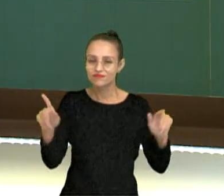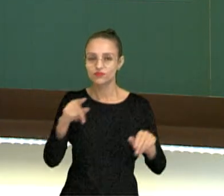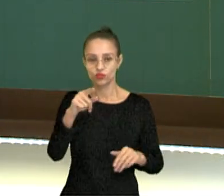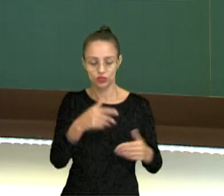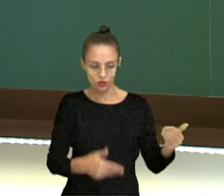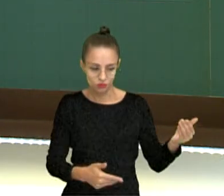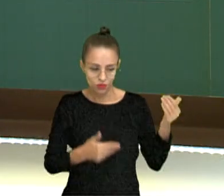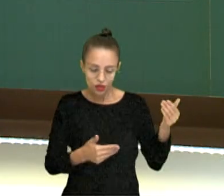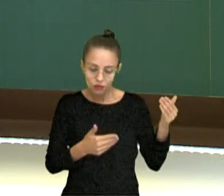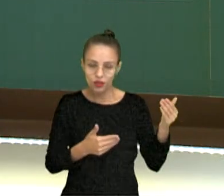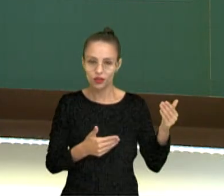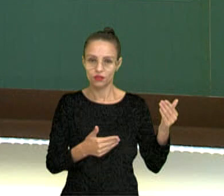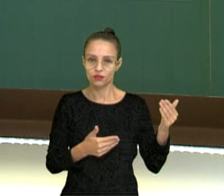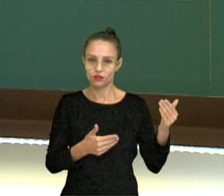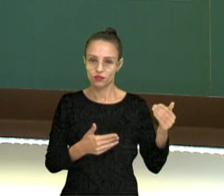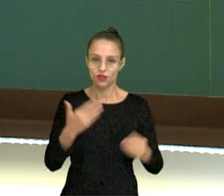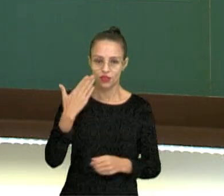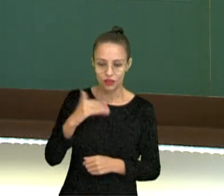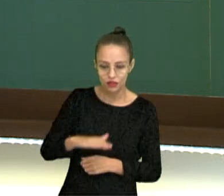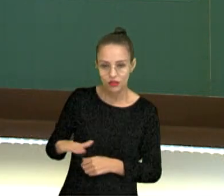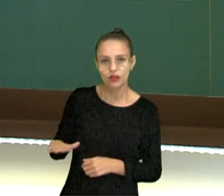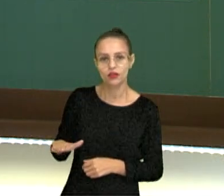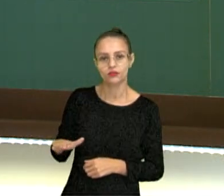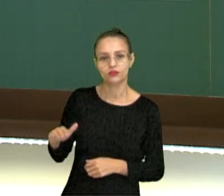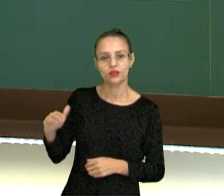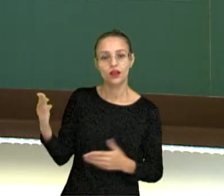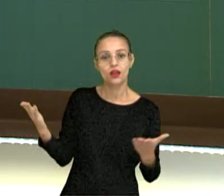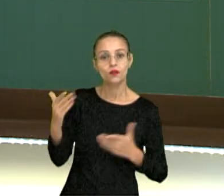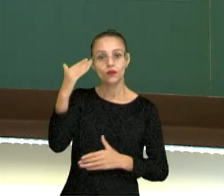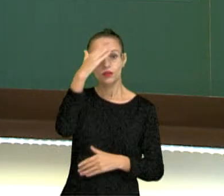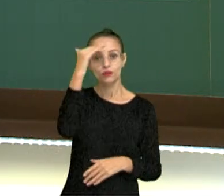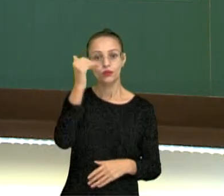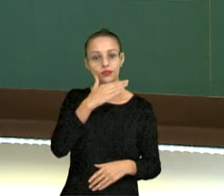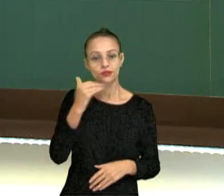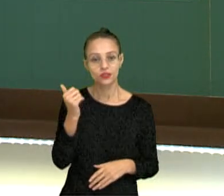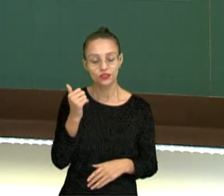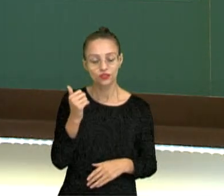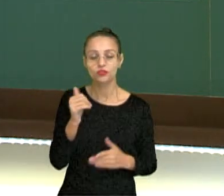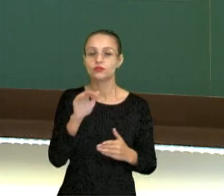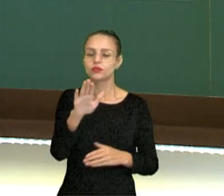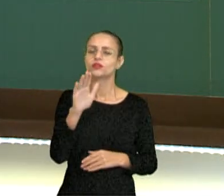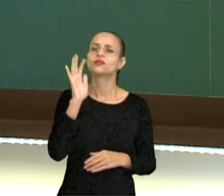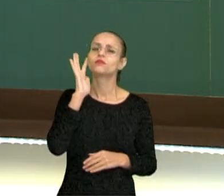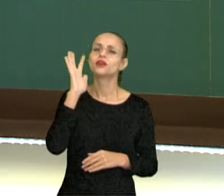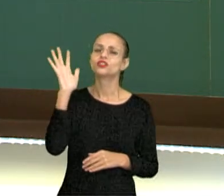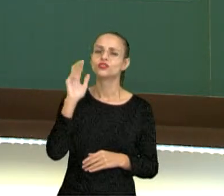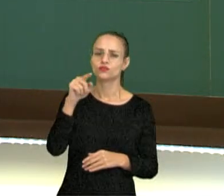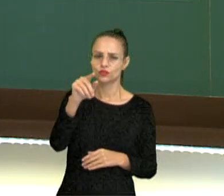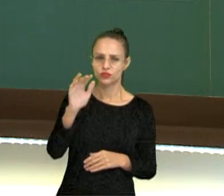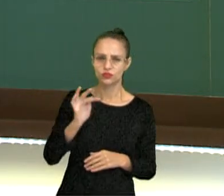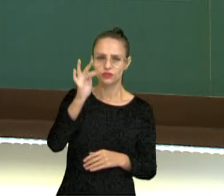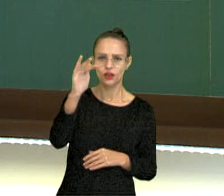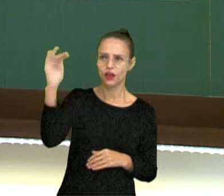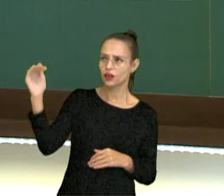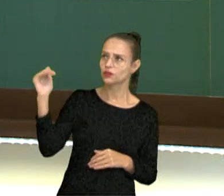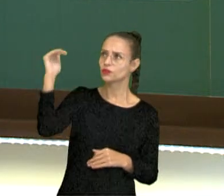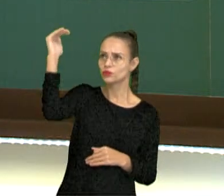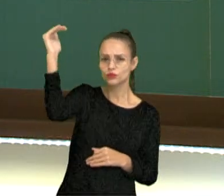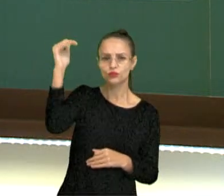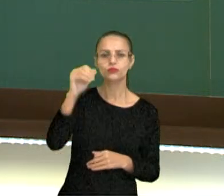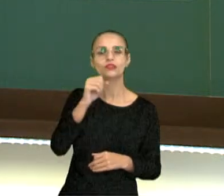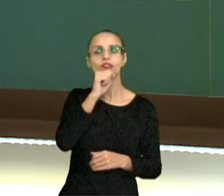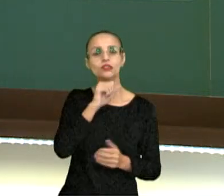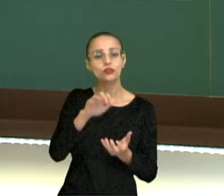passando pelo estágio de criança e hoje enquanto adolescente. Mas se imagine você adulto e